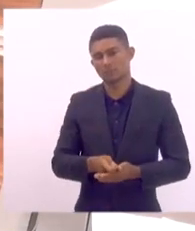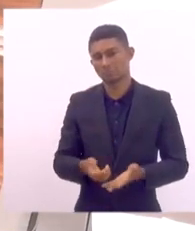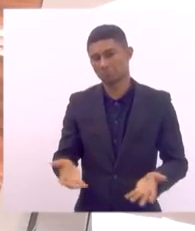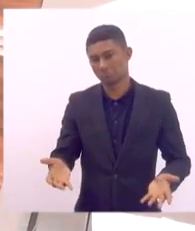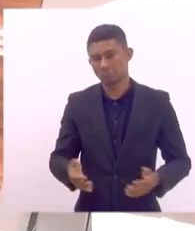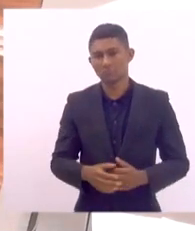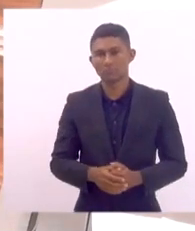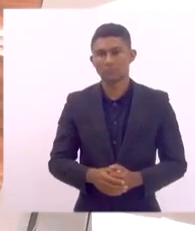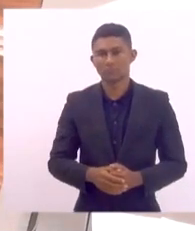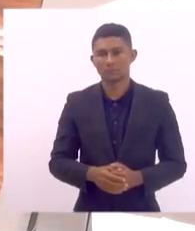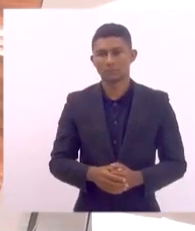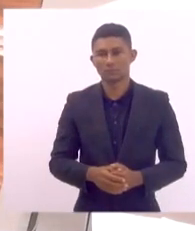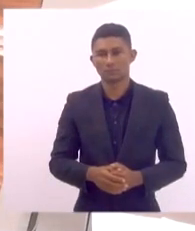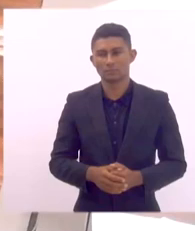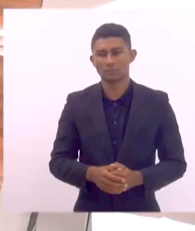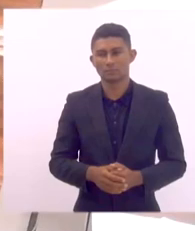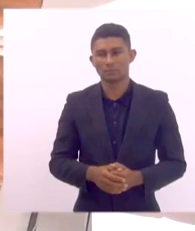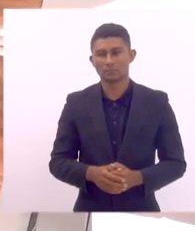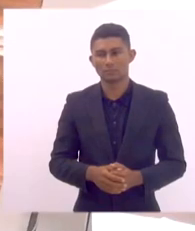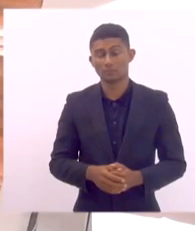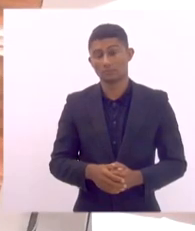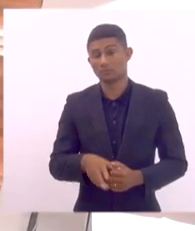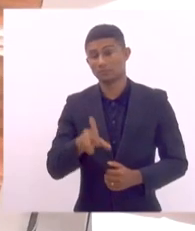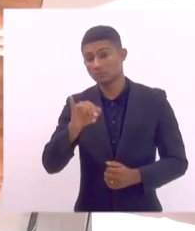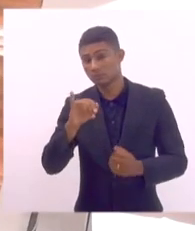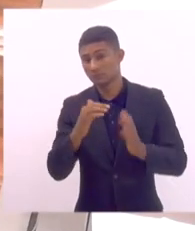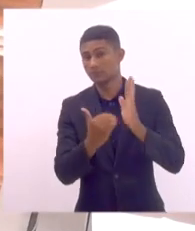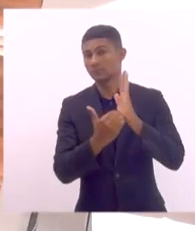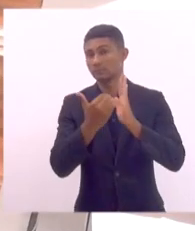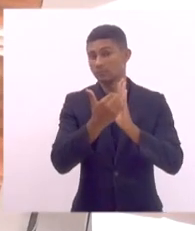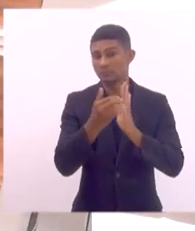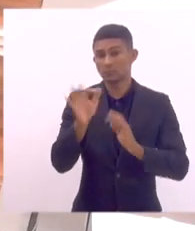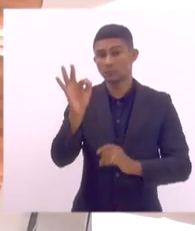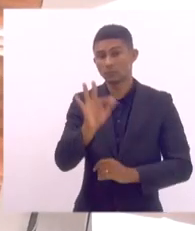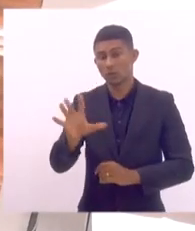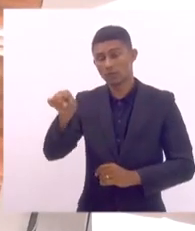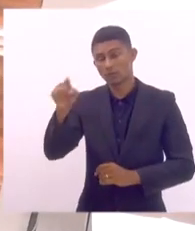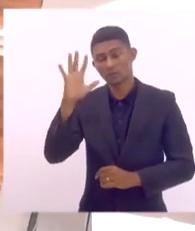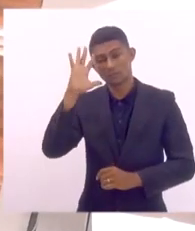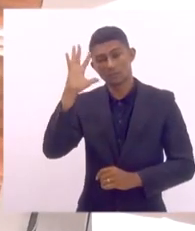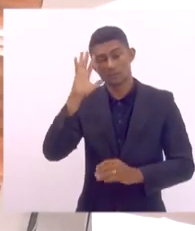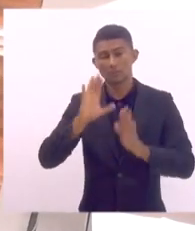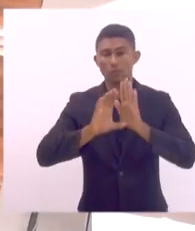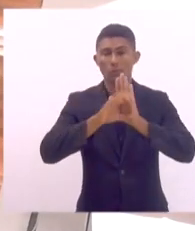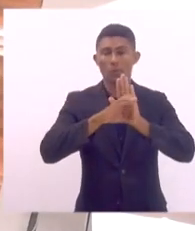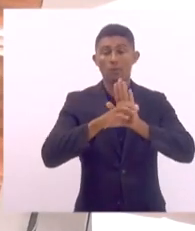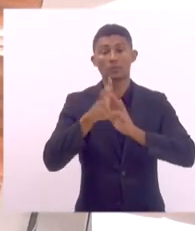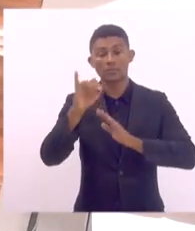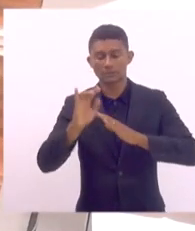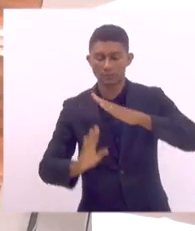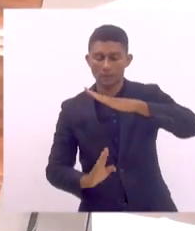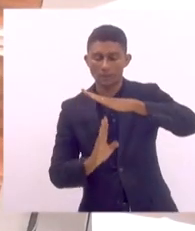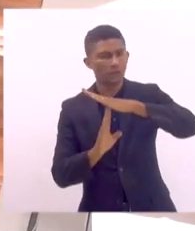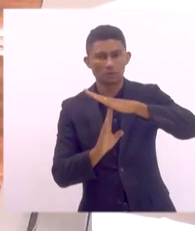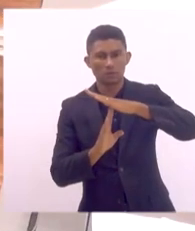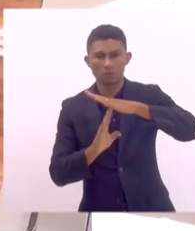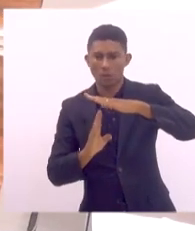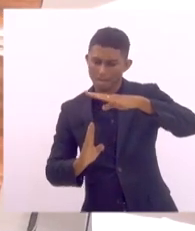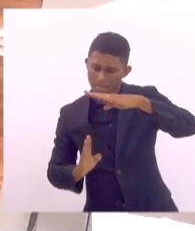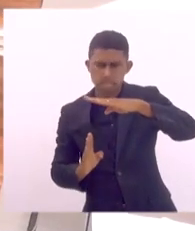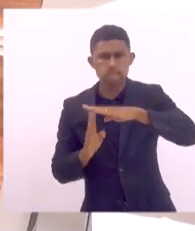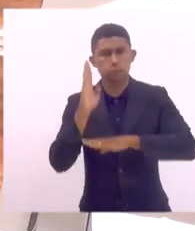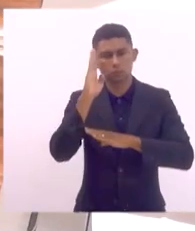o a mais, o conceito da União é que quando você passa do teto,